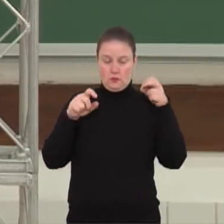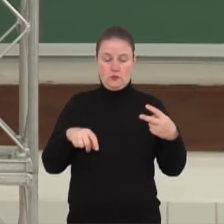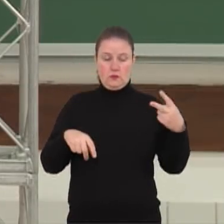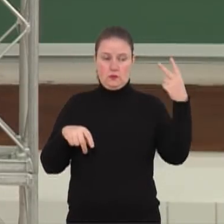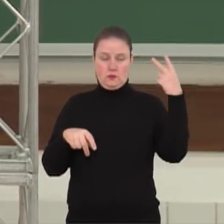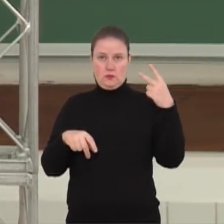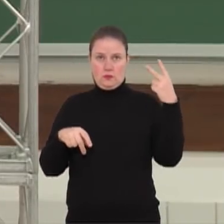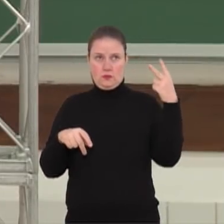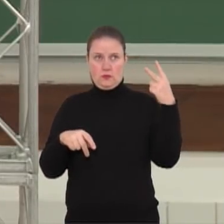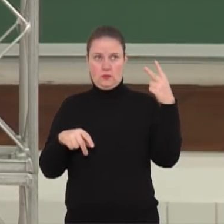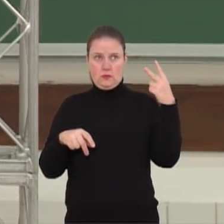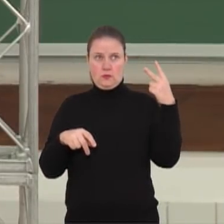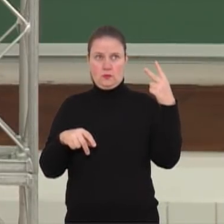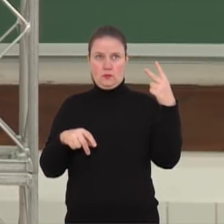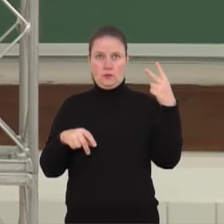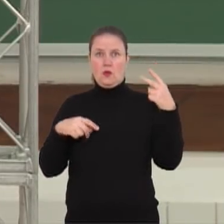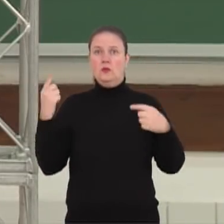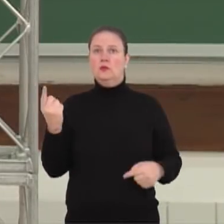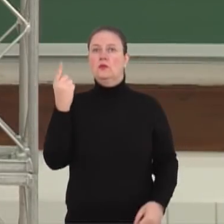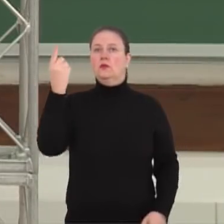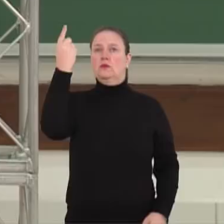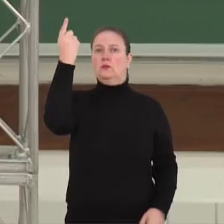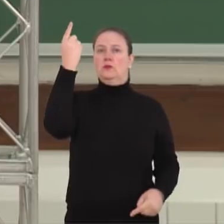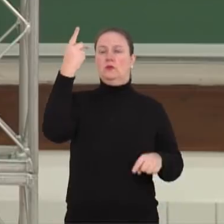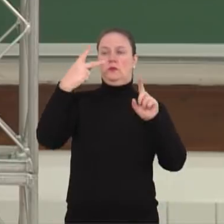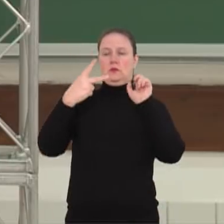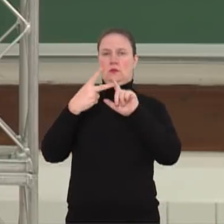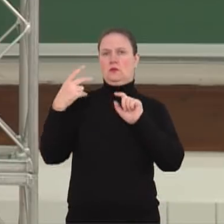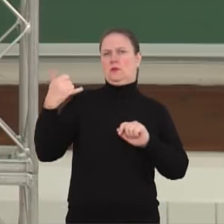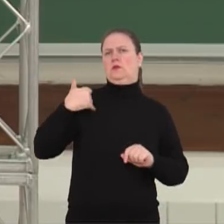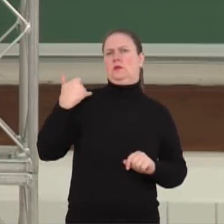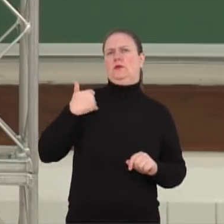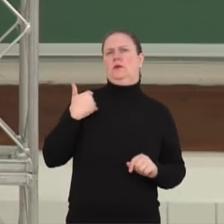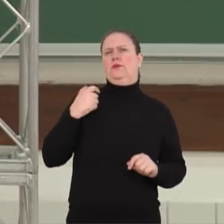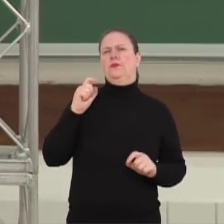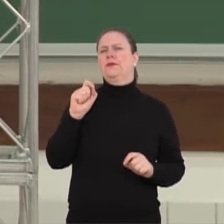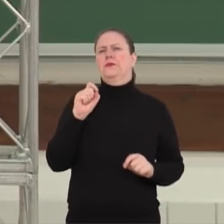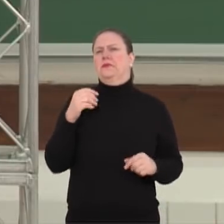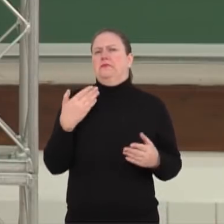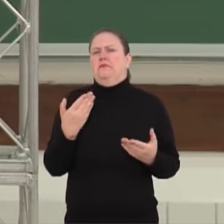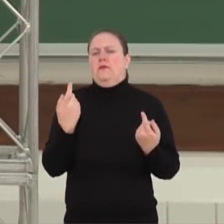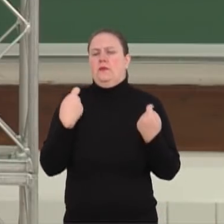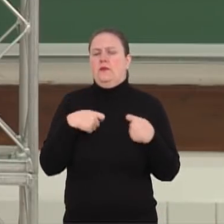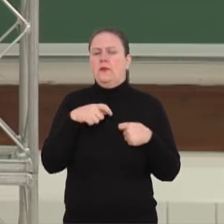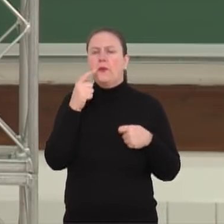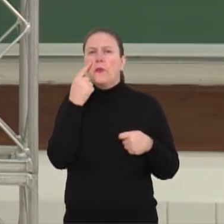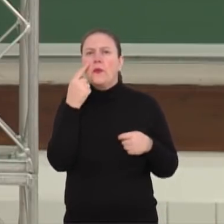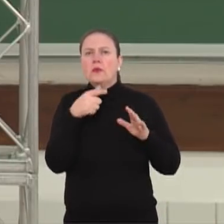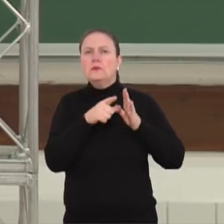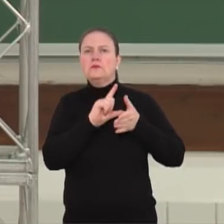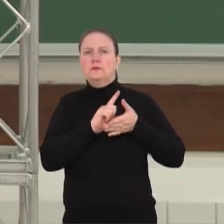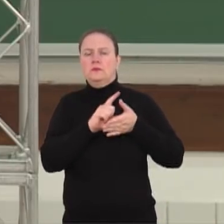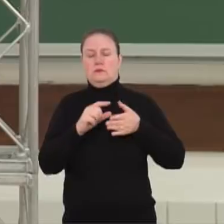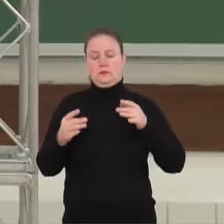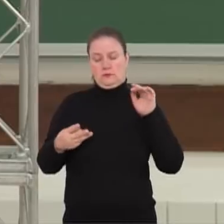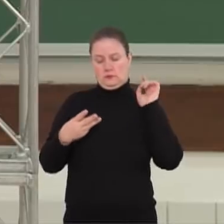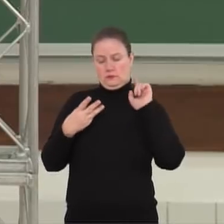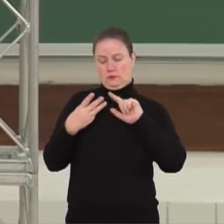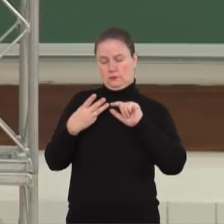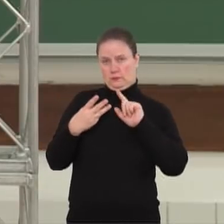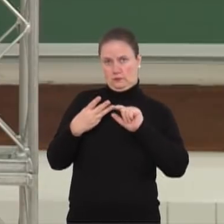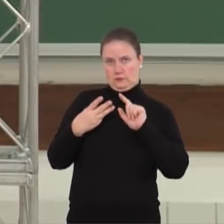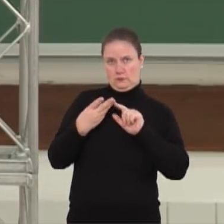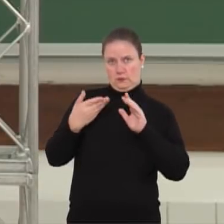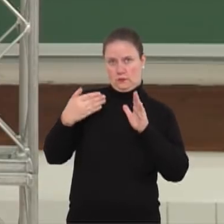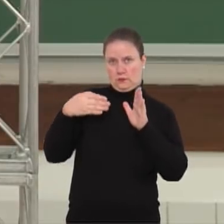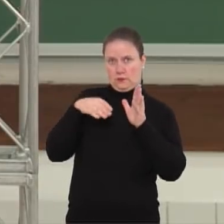height, altura e idade. O que será? Que dica é essa? O que eu tenho que checar? 3, chegar no